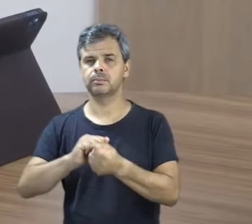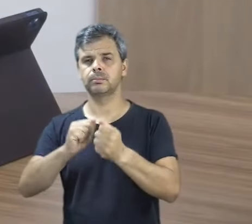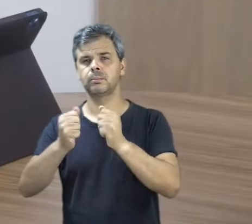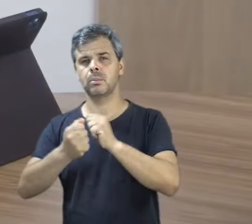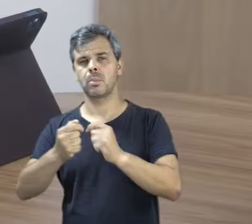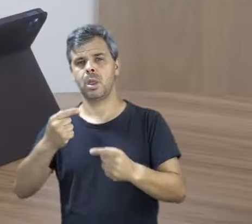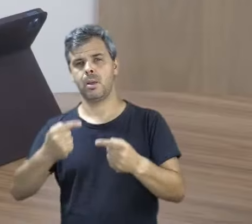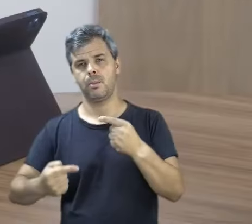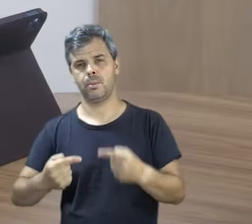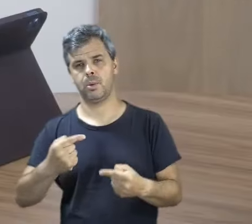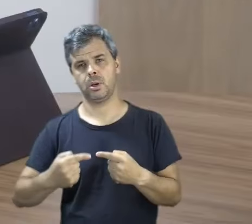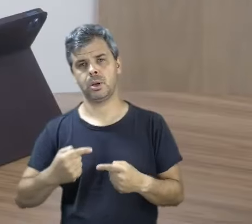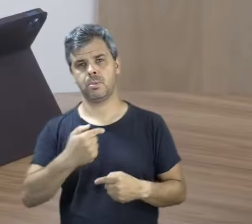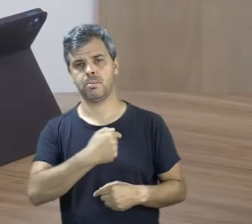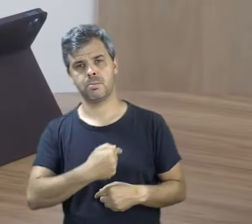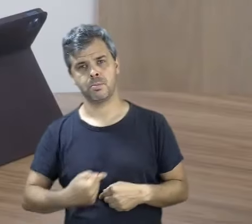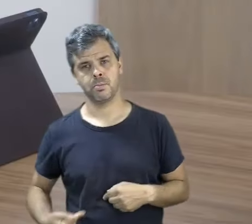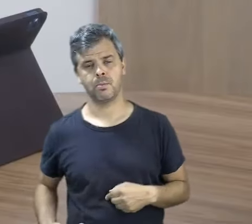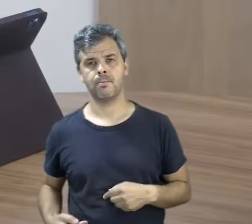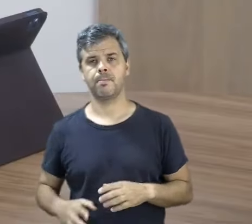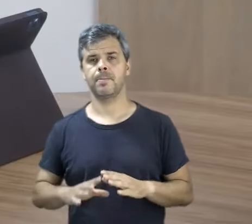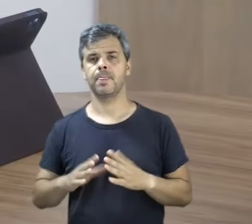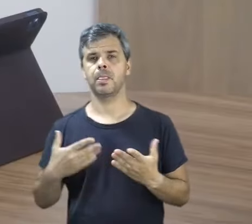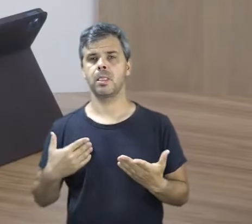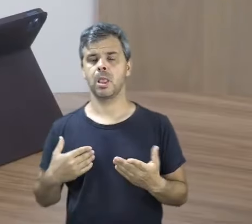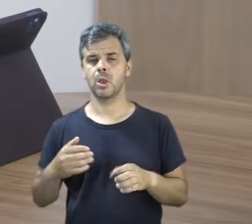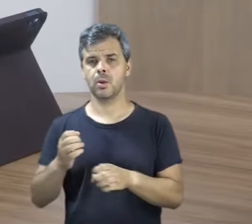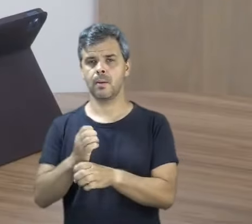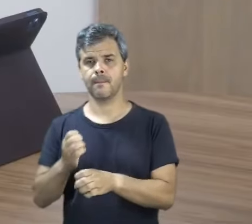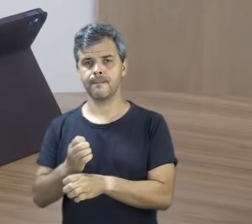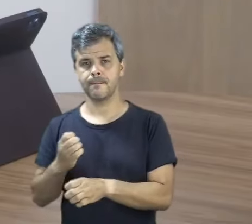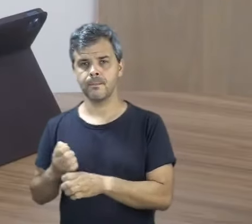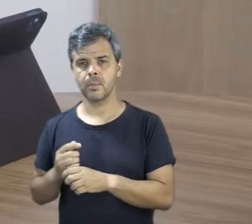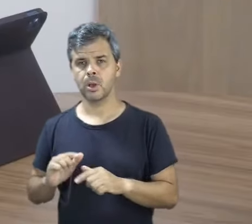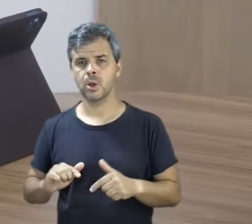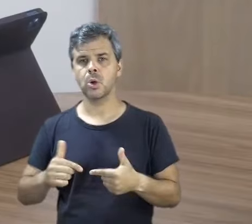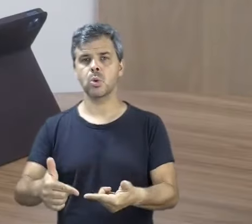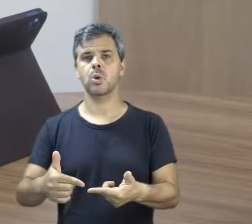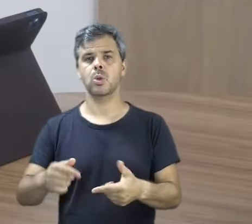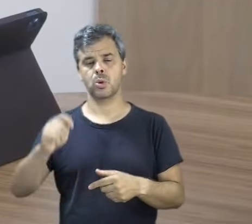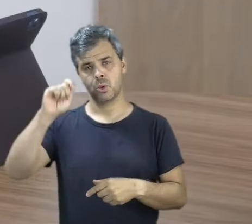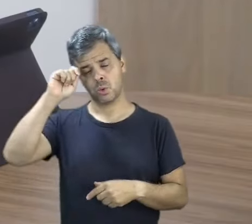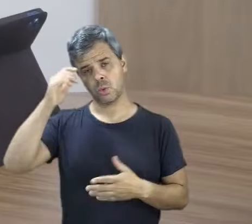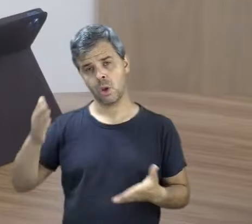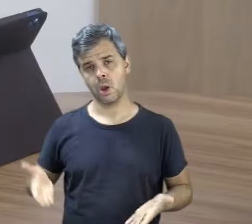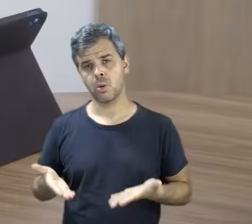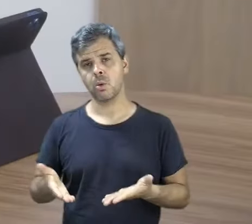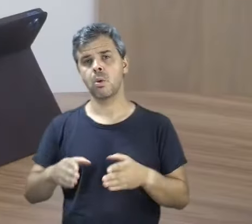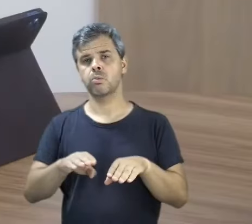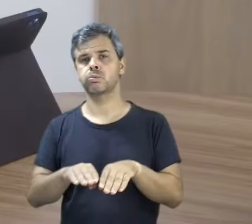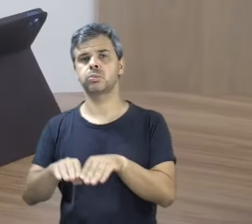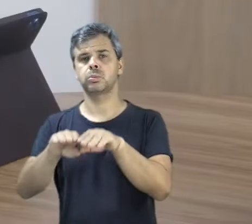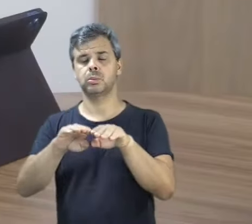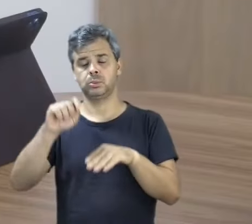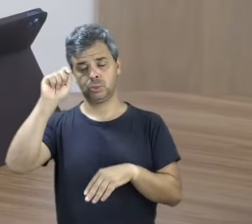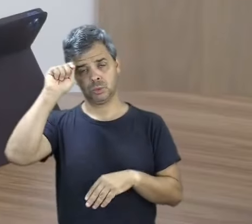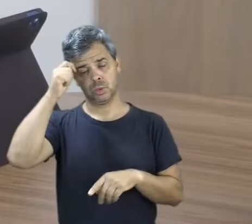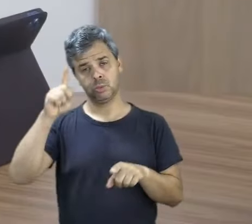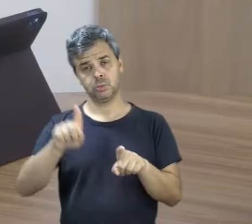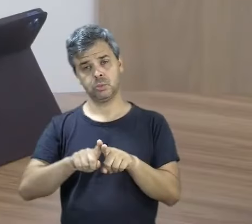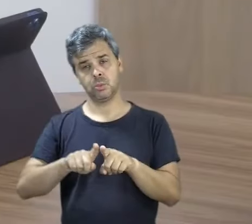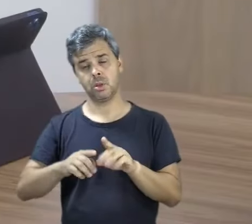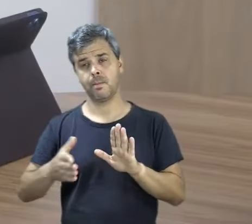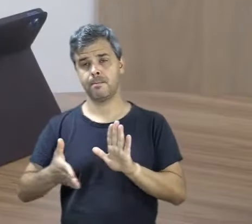as políticas públicas, nessa construção das políticas de combate ao racismo, a promoção da igualdade racial, né?